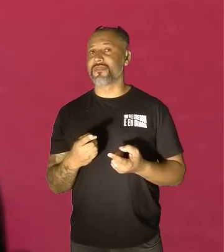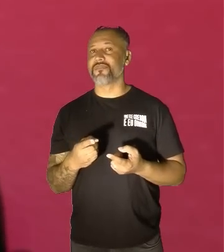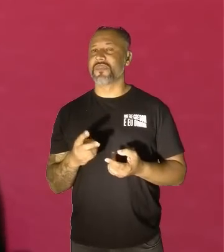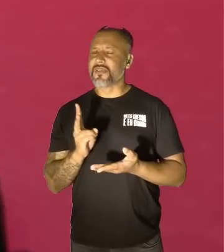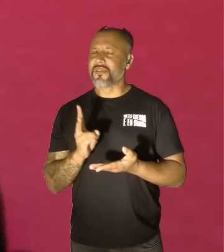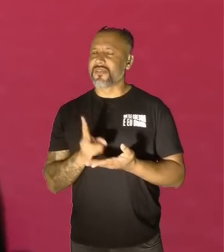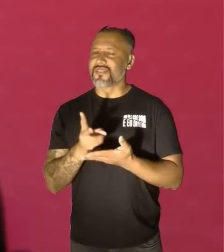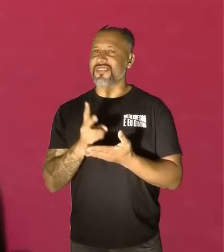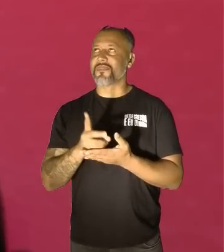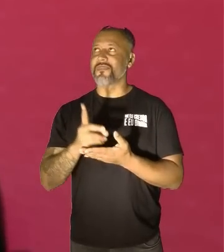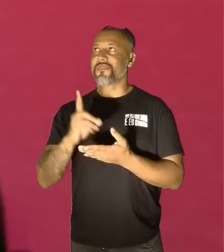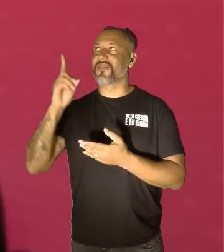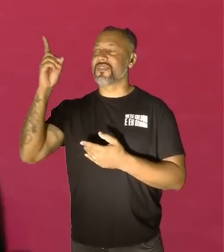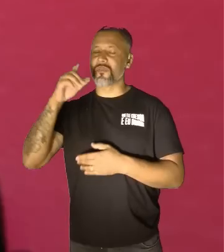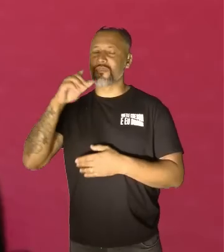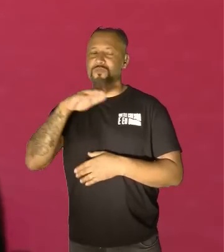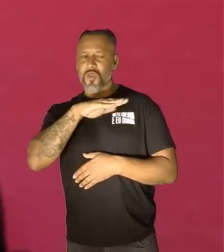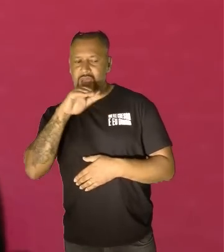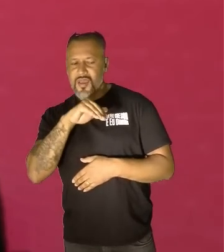vai para a mesma pessoa.